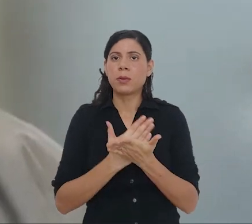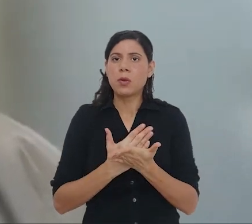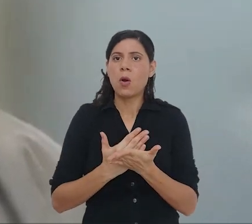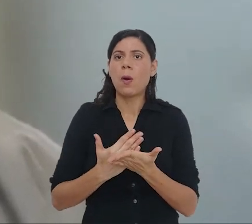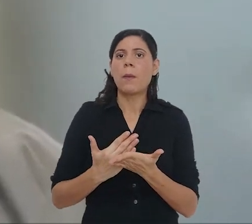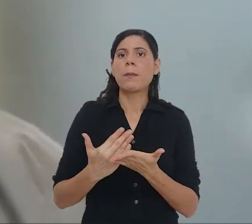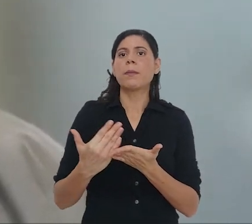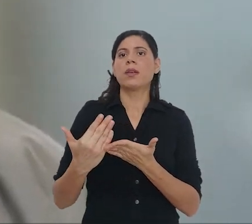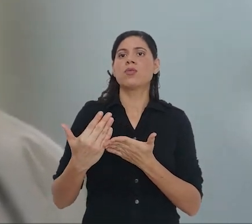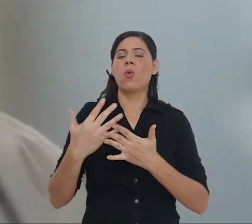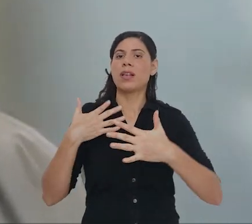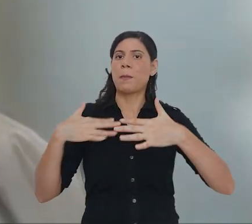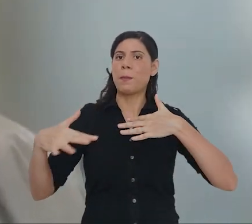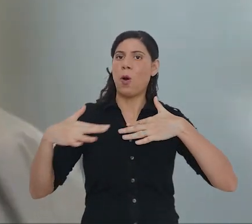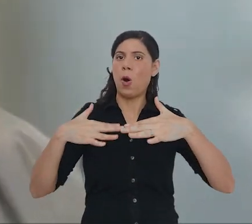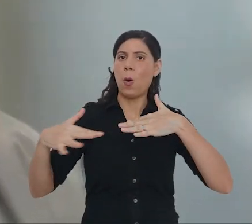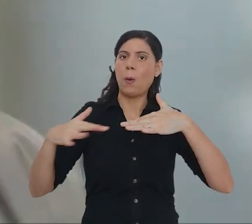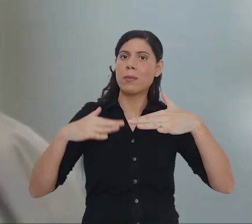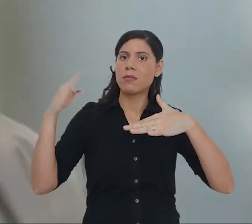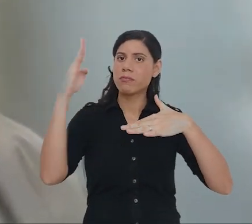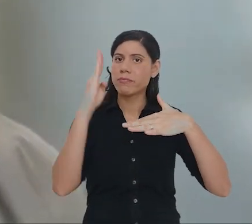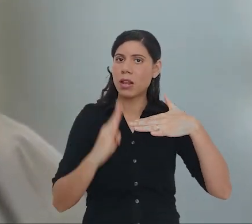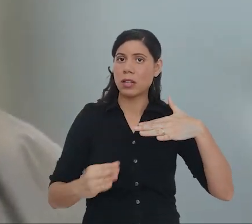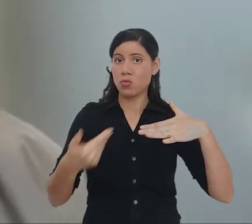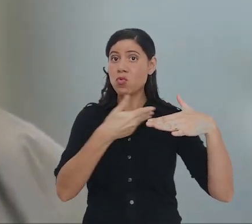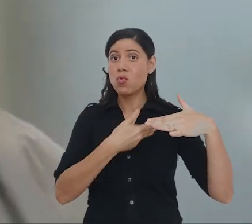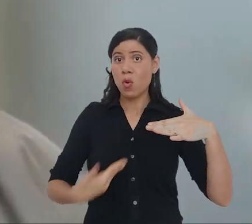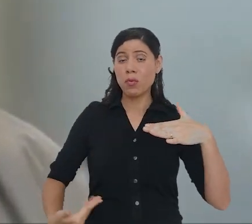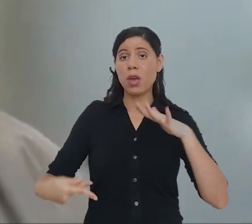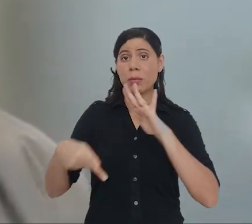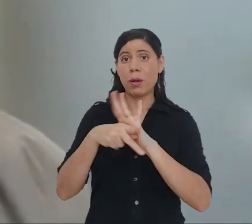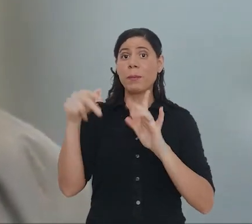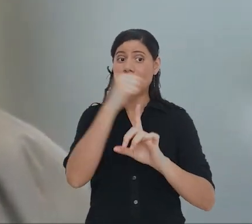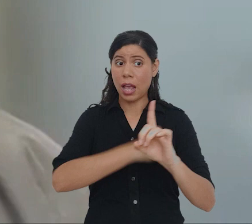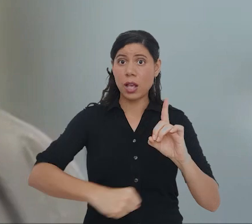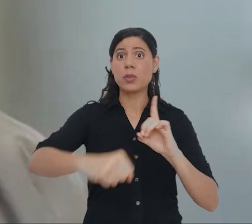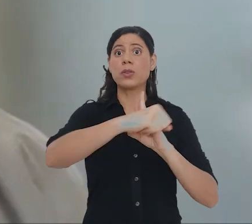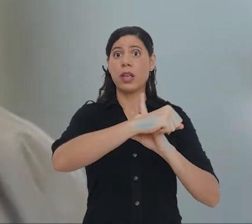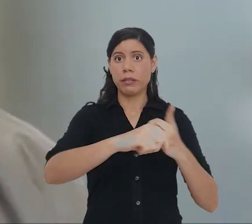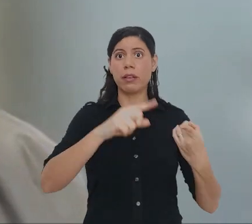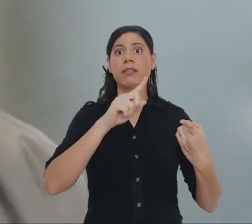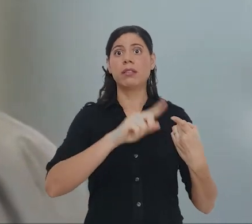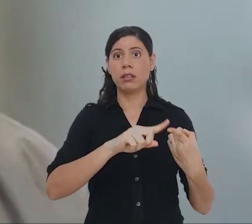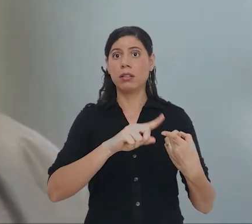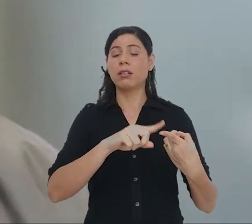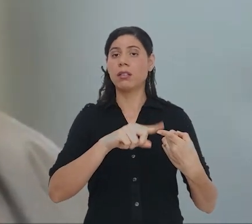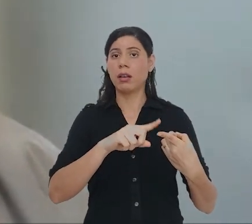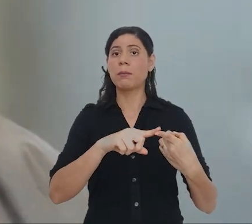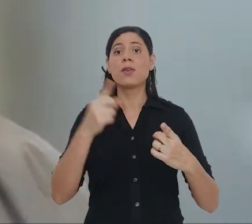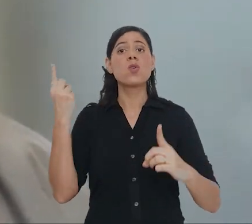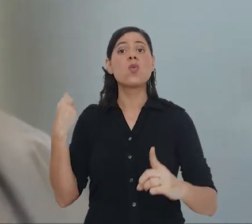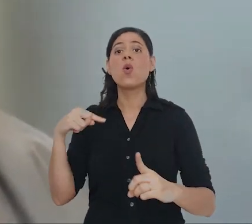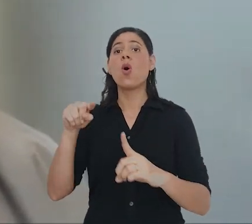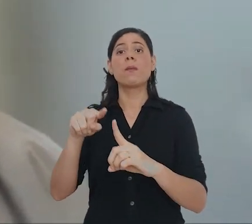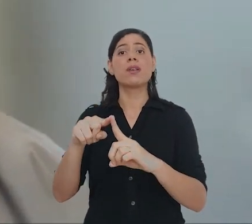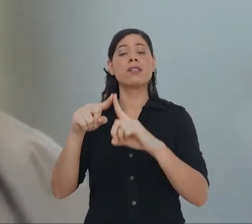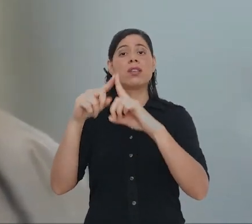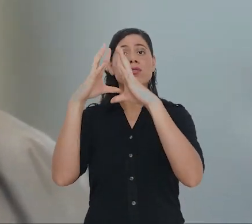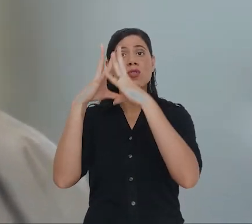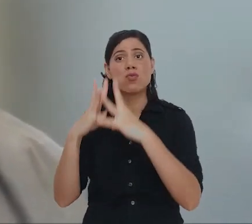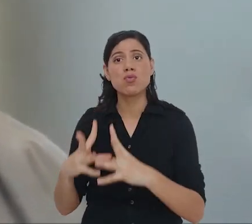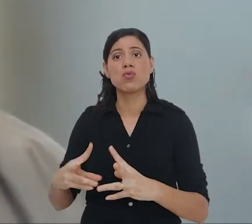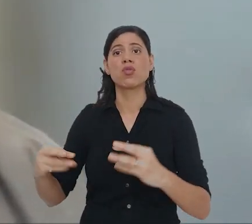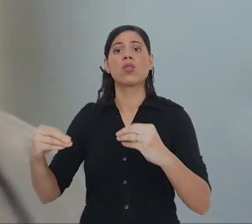iniciou-se toda a movimentação brasileira, do governo brasileiro e da sociedade civil organizada brasileira, com o intuito de dar